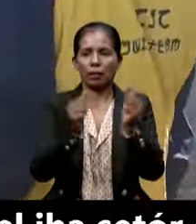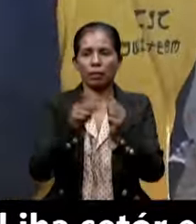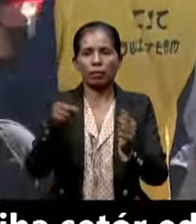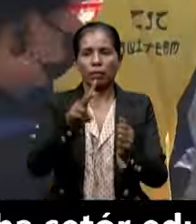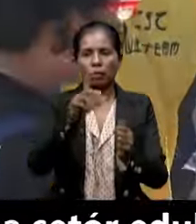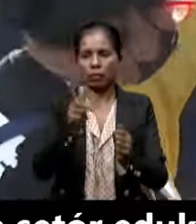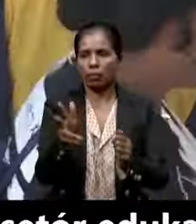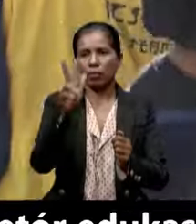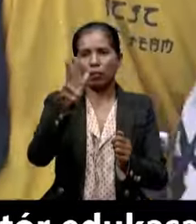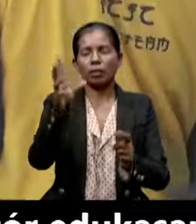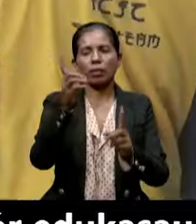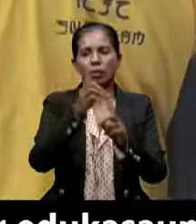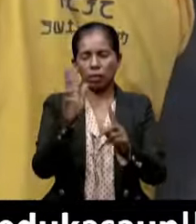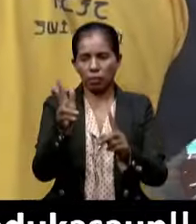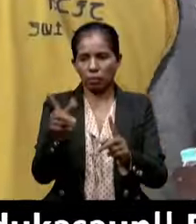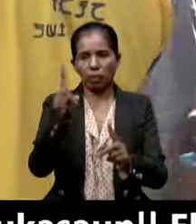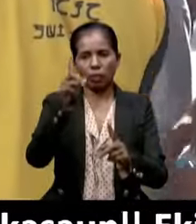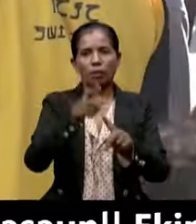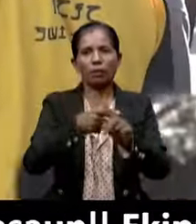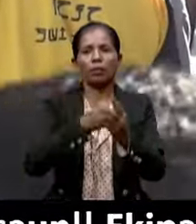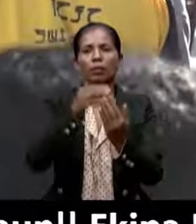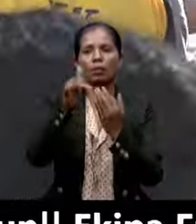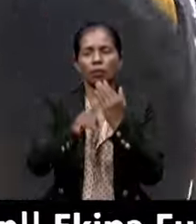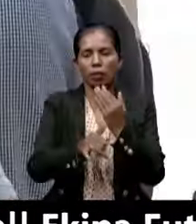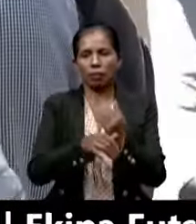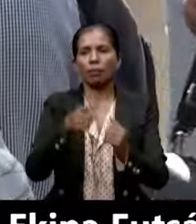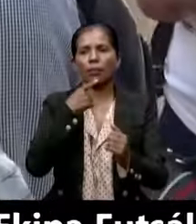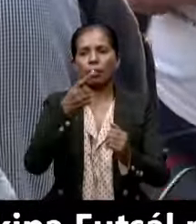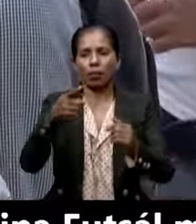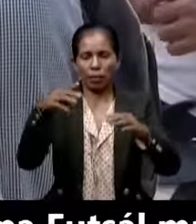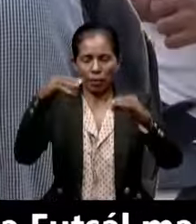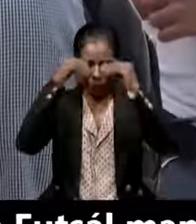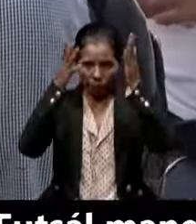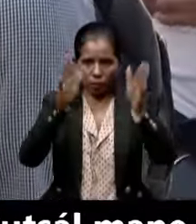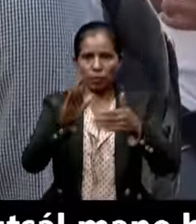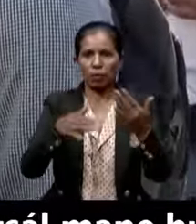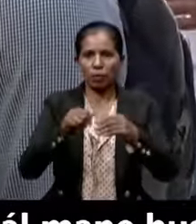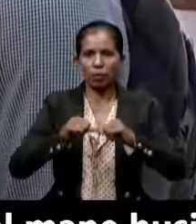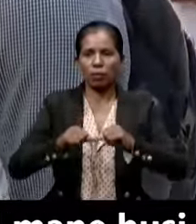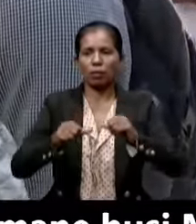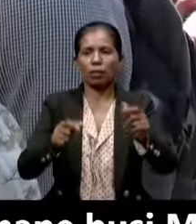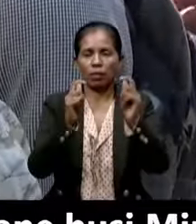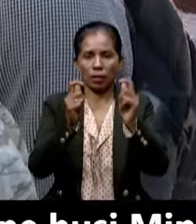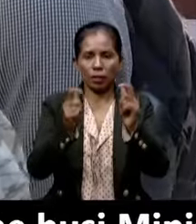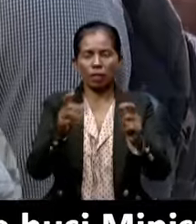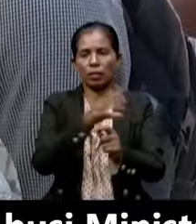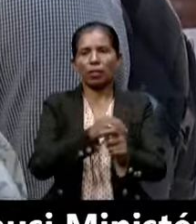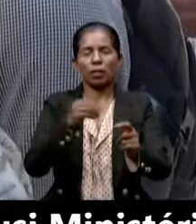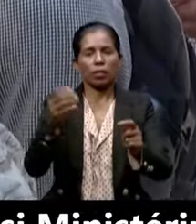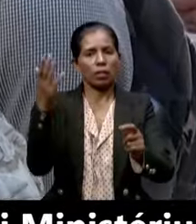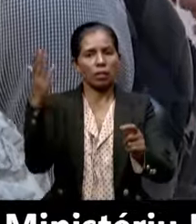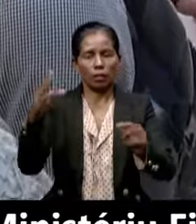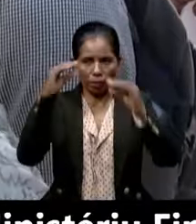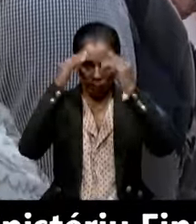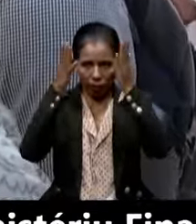lorong resintolu, ia lorong tonul resingida fulan mayu, no encoraja ex profesor sirane atau continua bateste iha bolsa candidatura ba